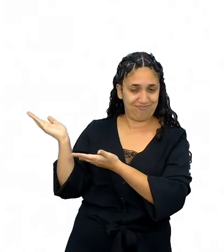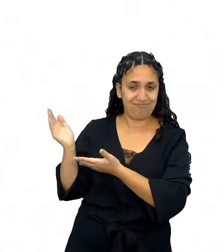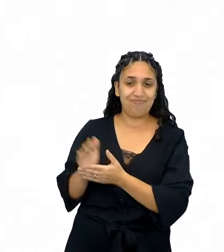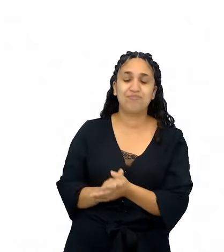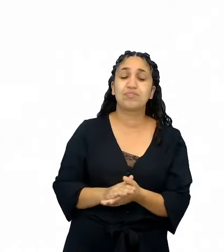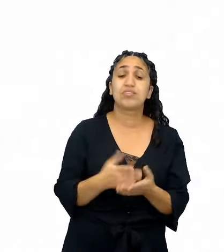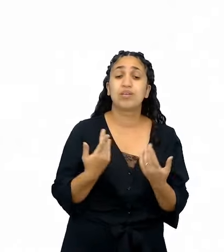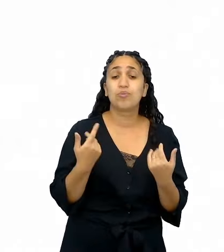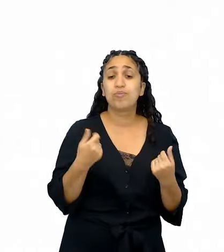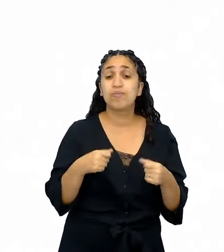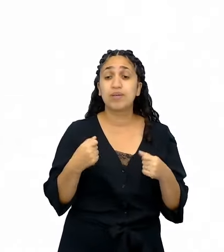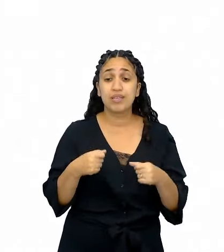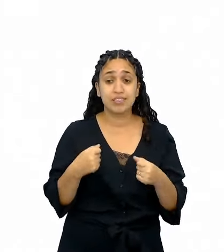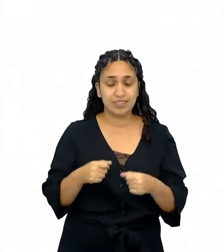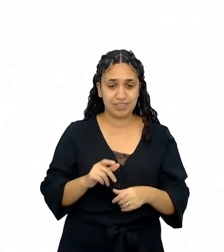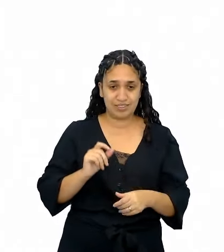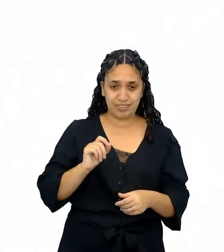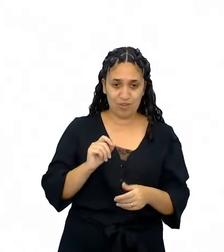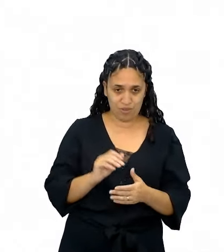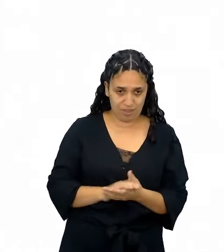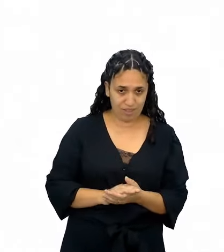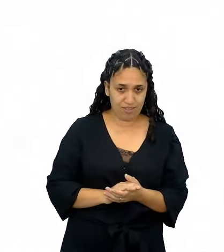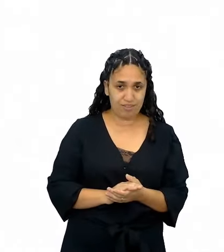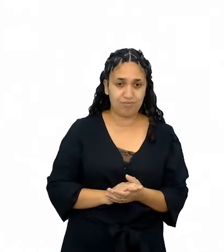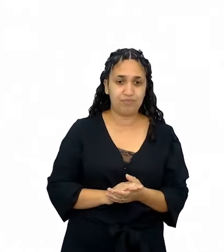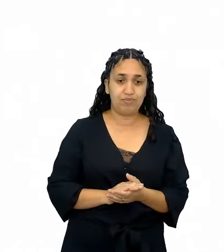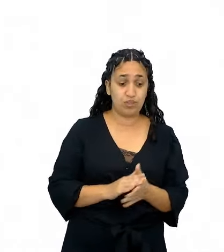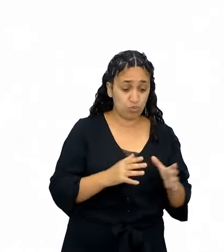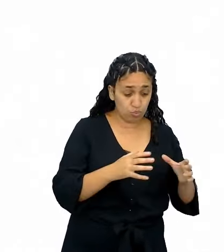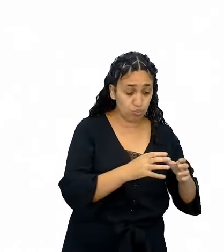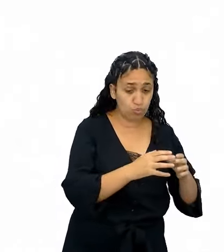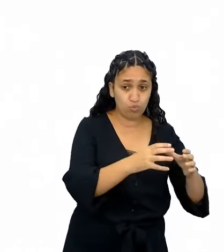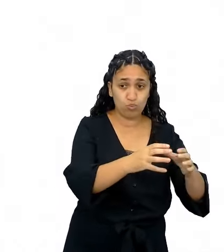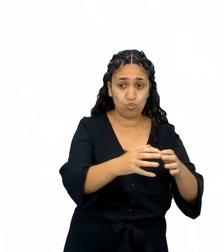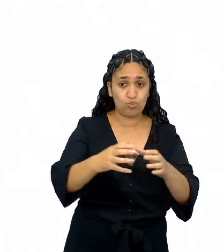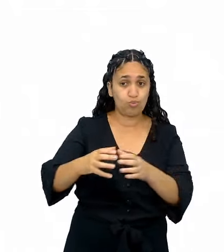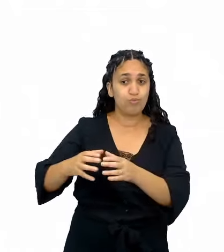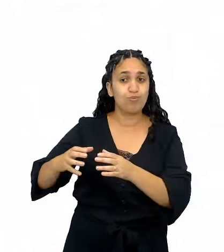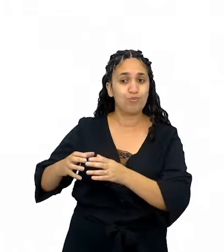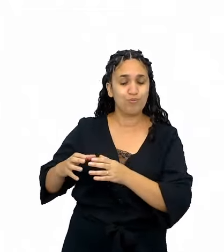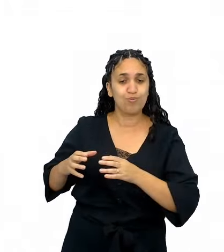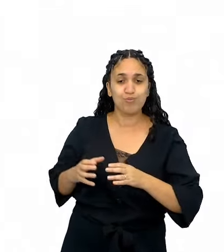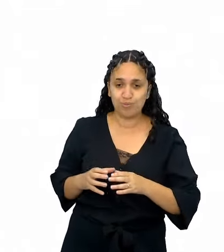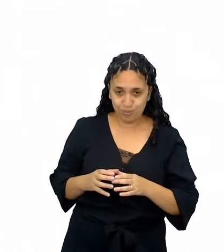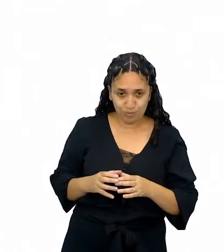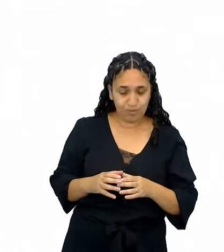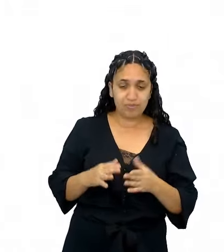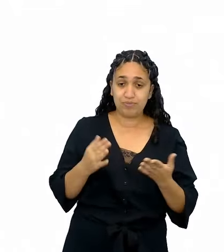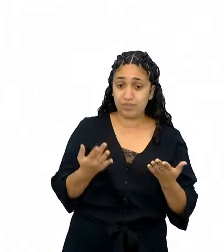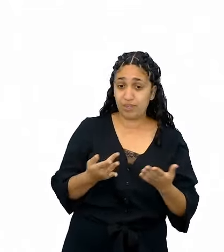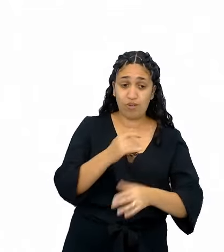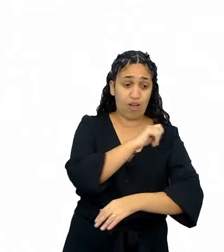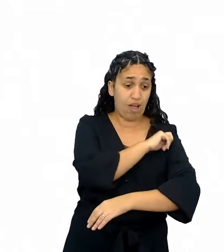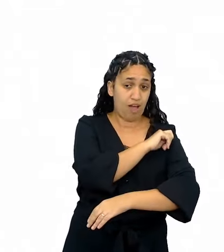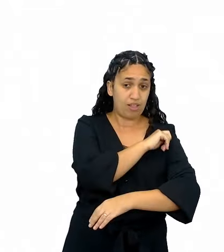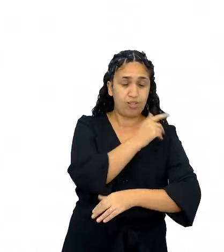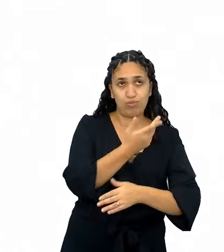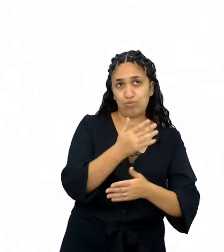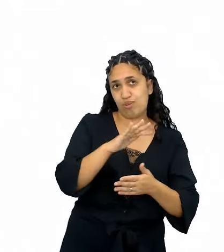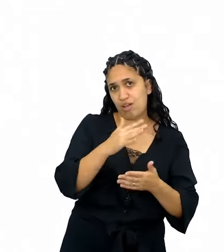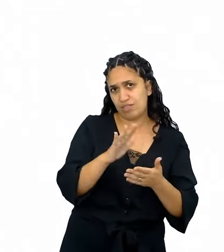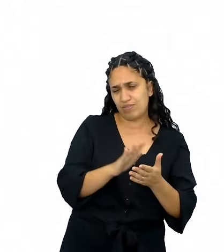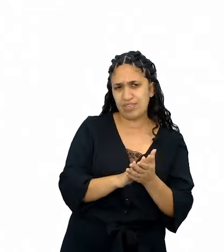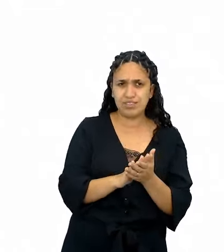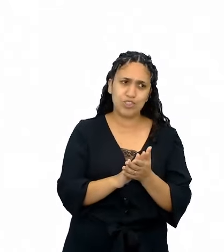haver estudantes em níveis diferentes de proficiência em leitura e escrita, possibilitando que se apoiem